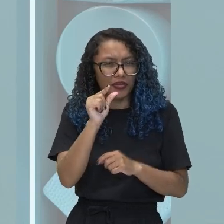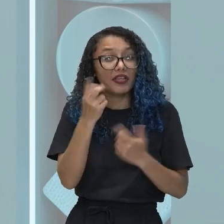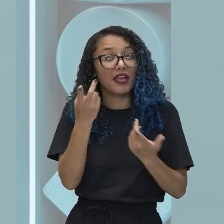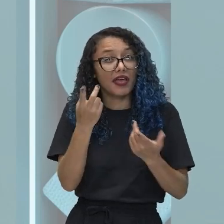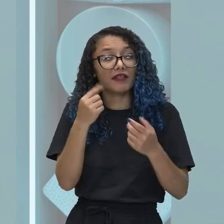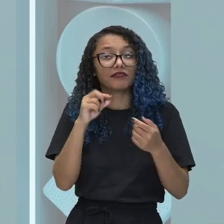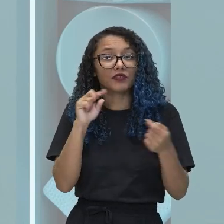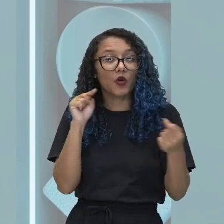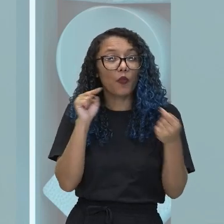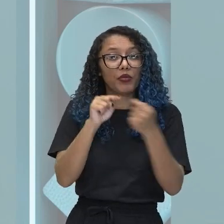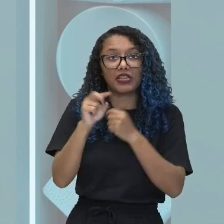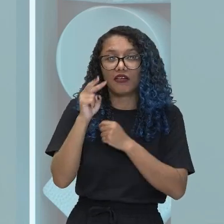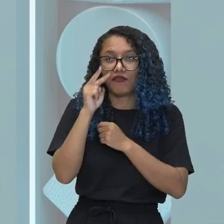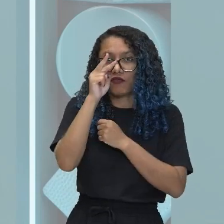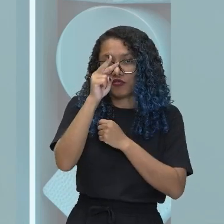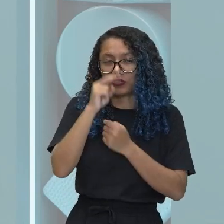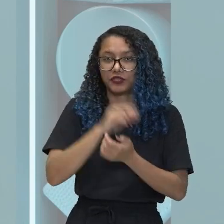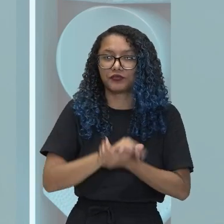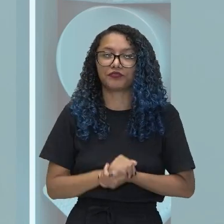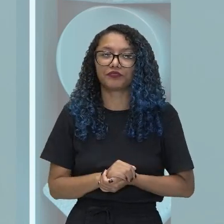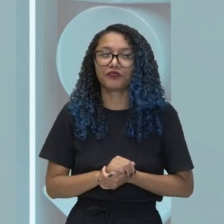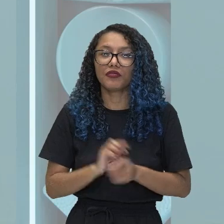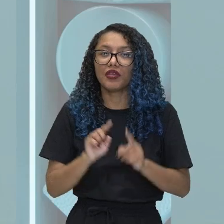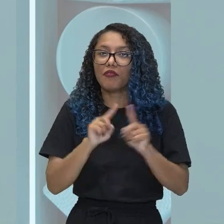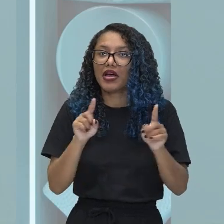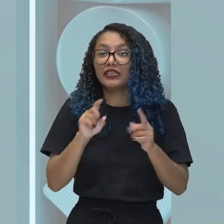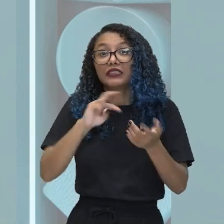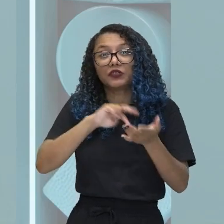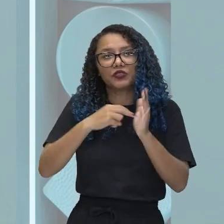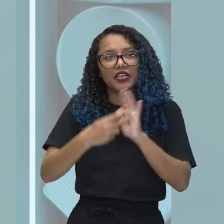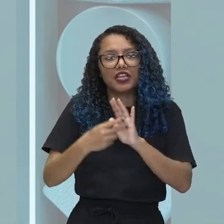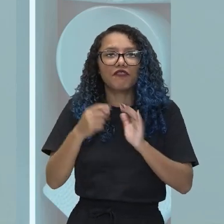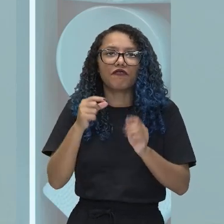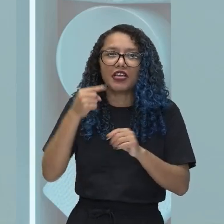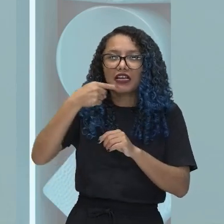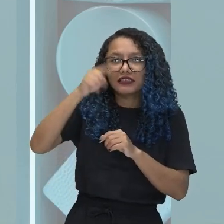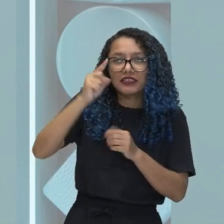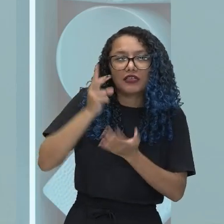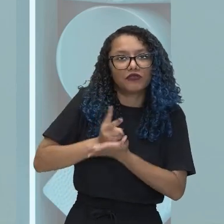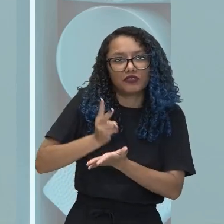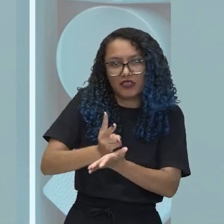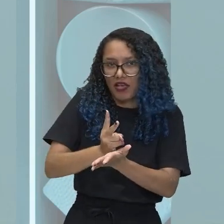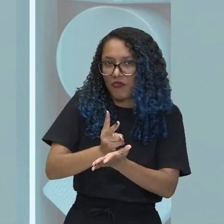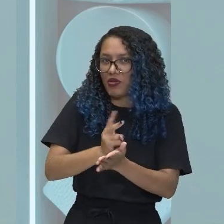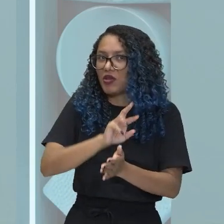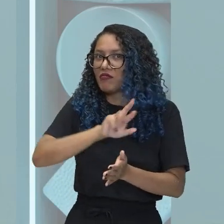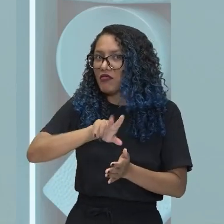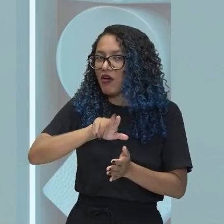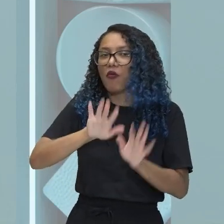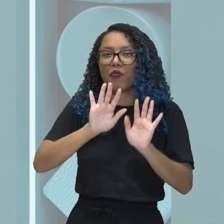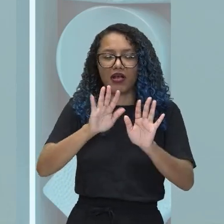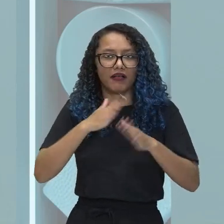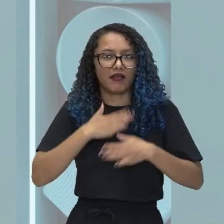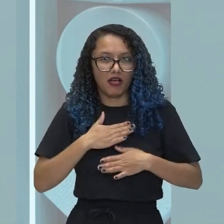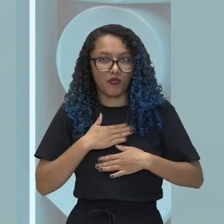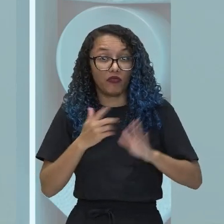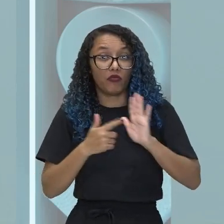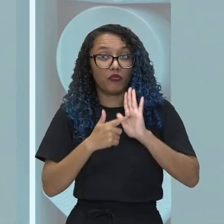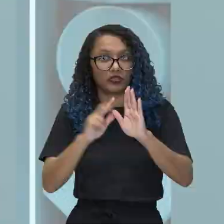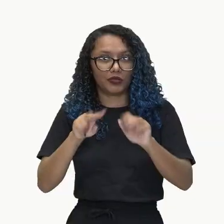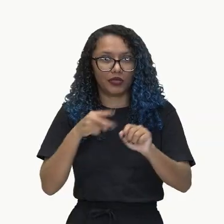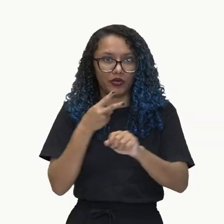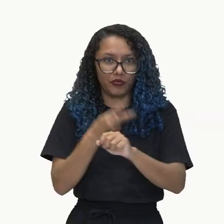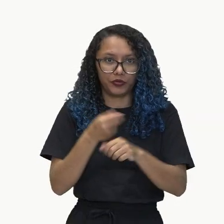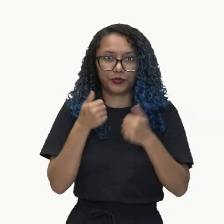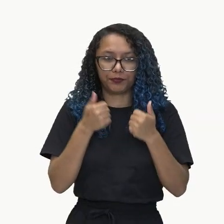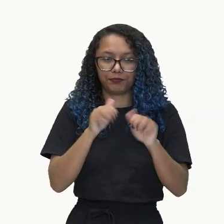por ser a forte não quer dizer que ela será acentuada é o que nós vamos ver já tá bom aguardem um pouco vamos aqui à segunda